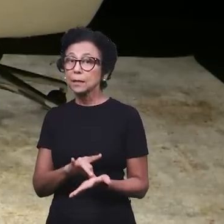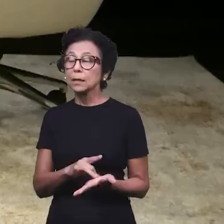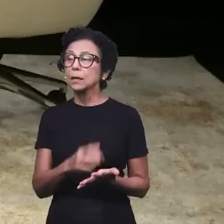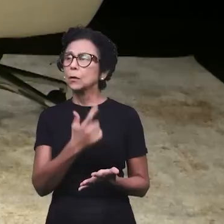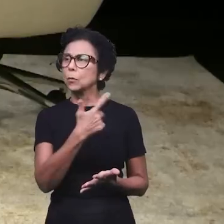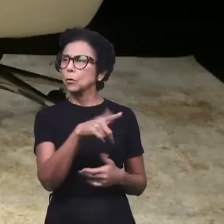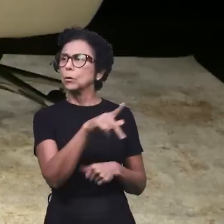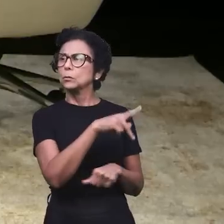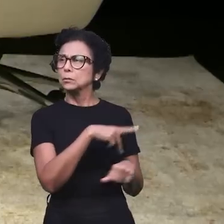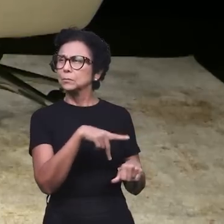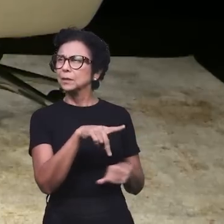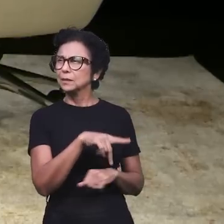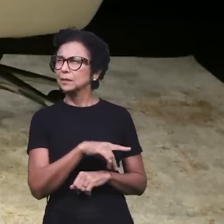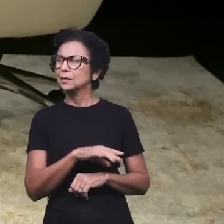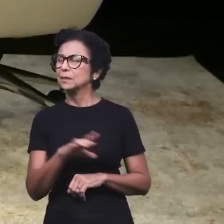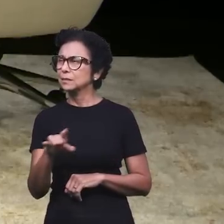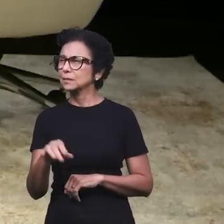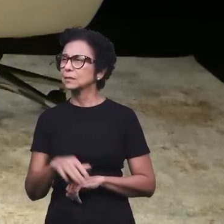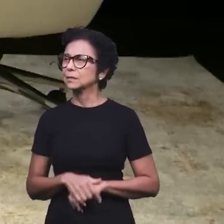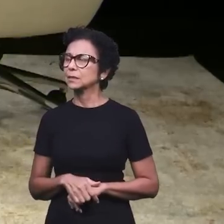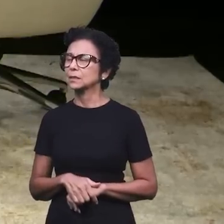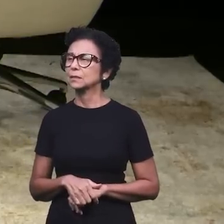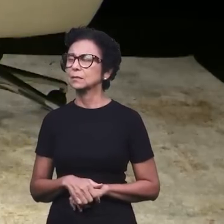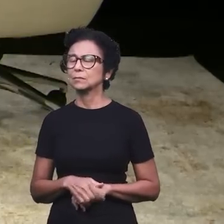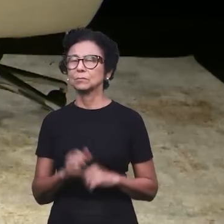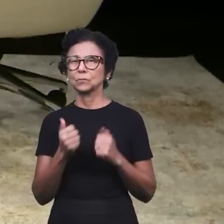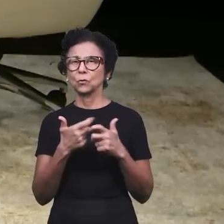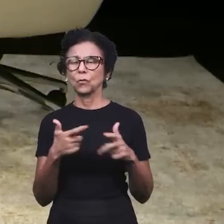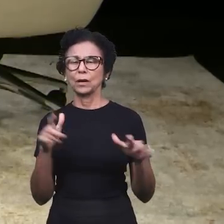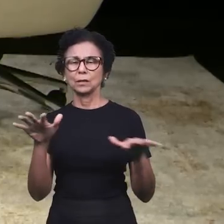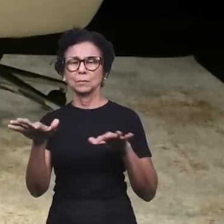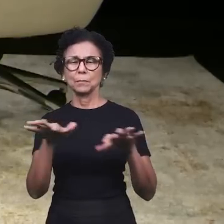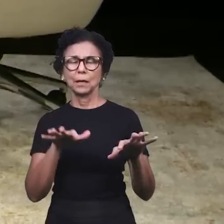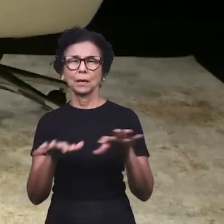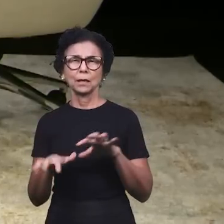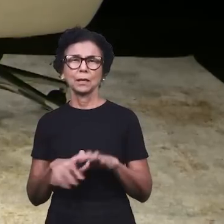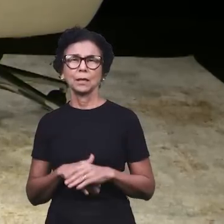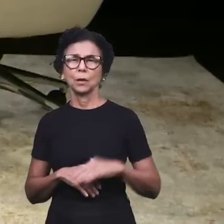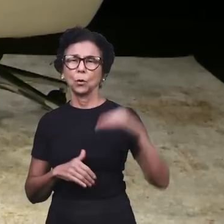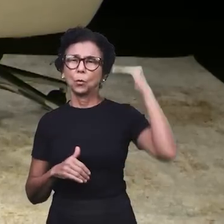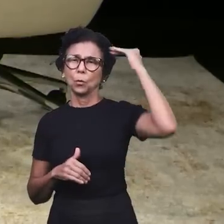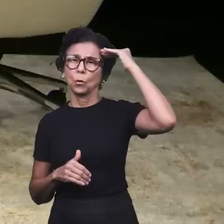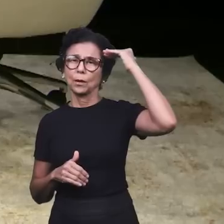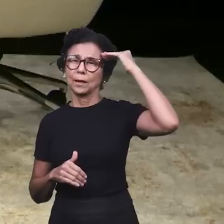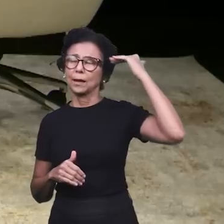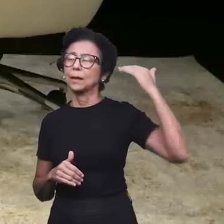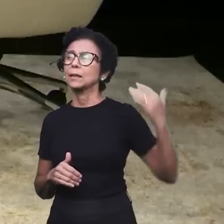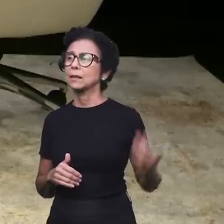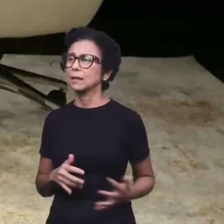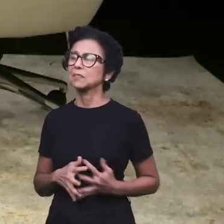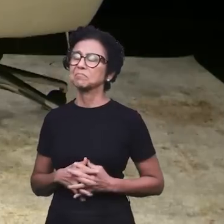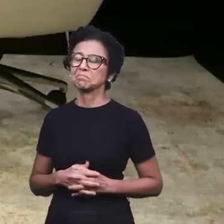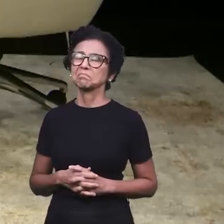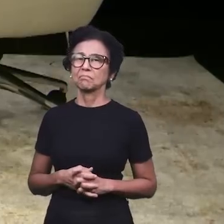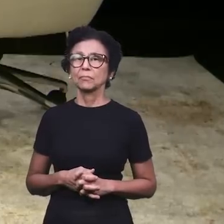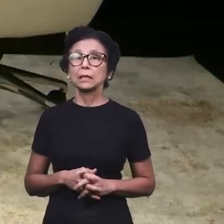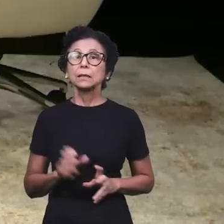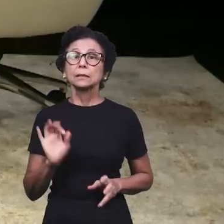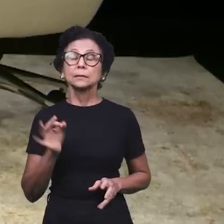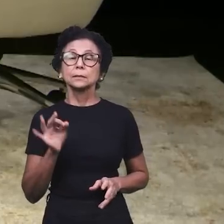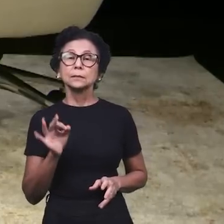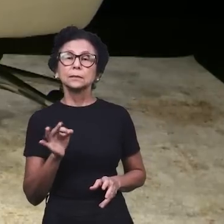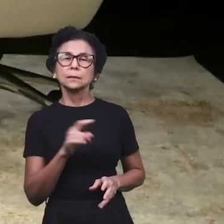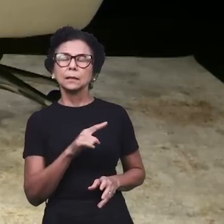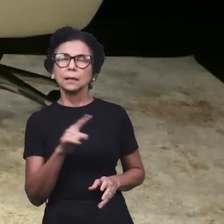foi para Seul, foi para a Coreia. A igreja está lá. Então... Exatamente. Porque depois